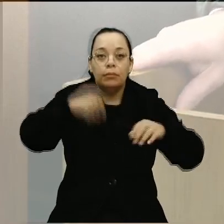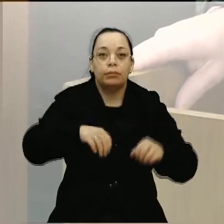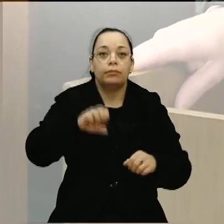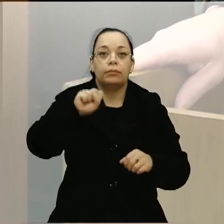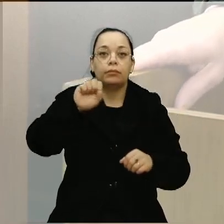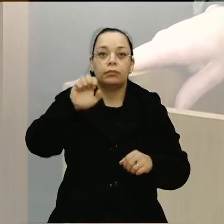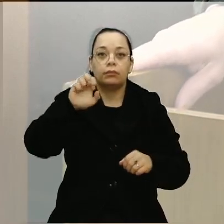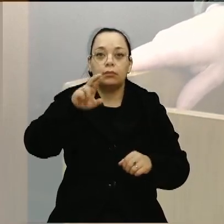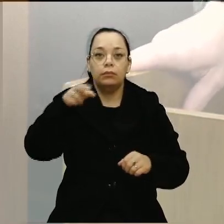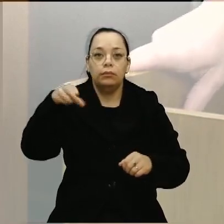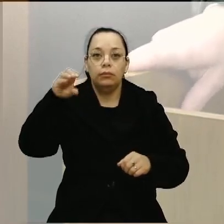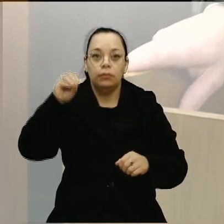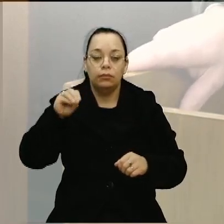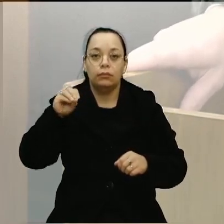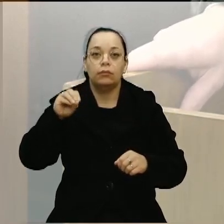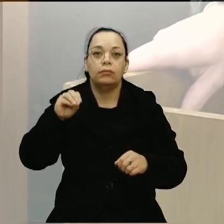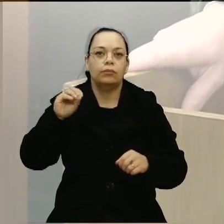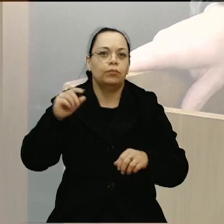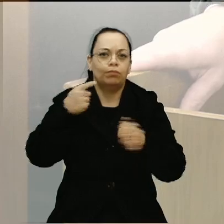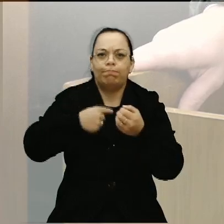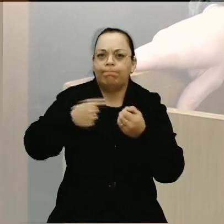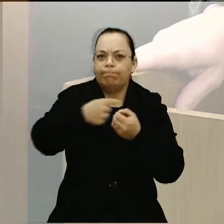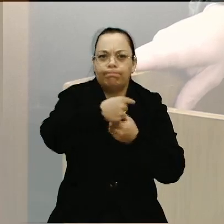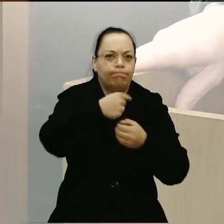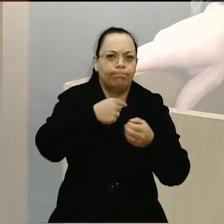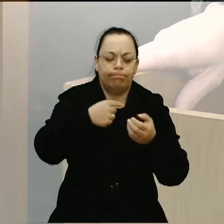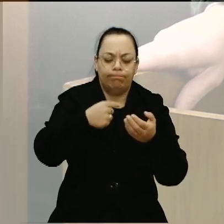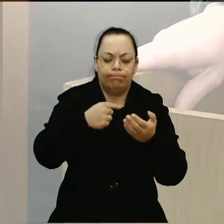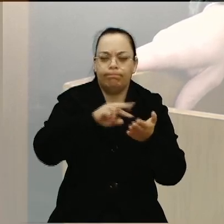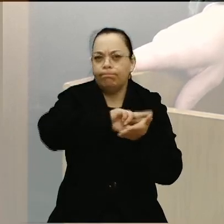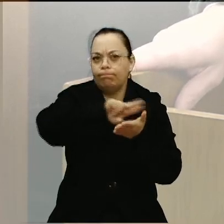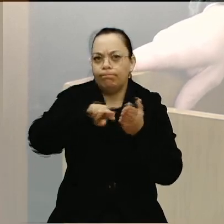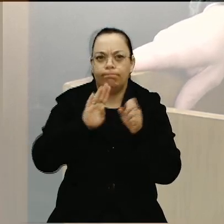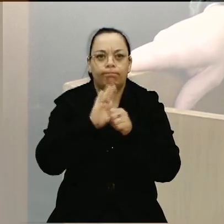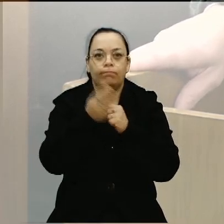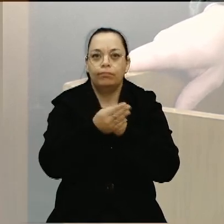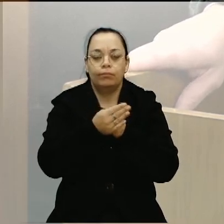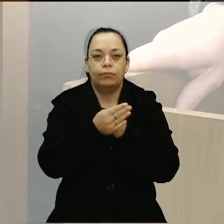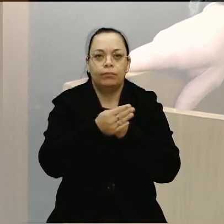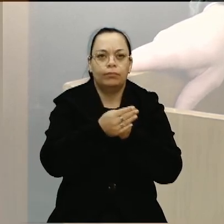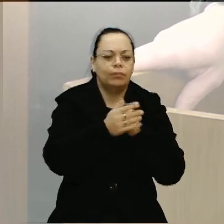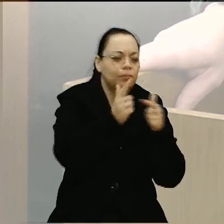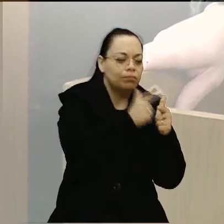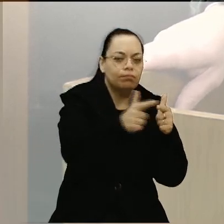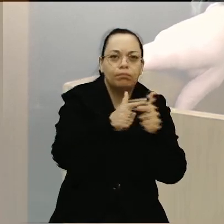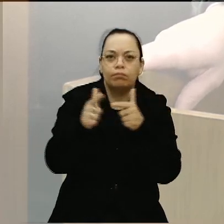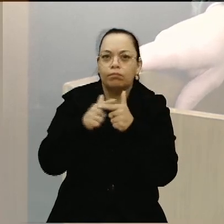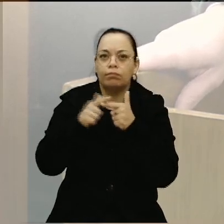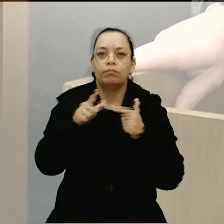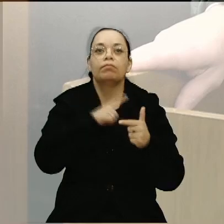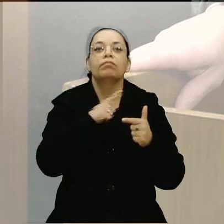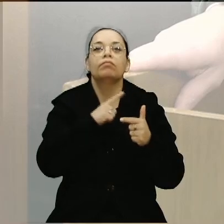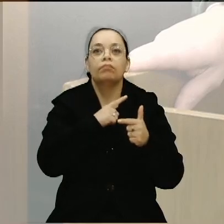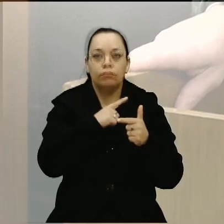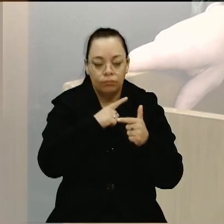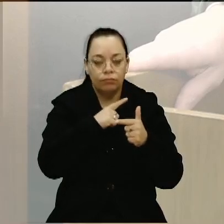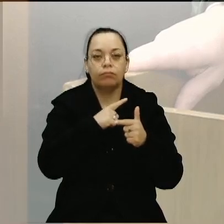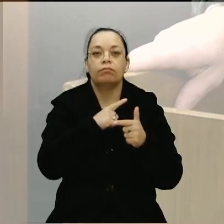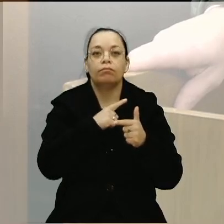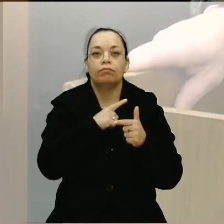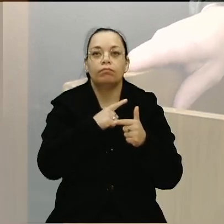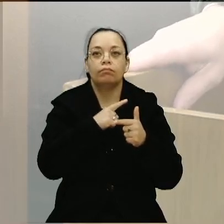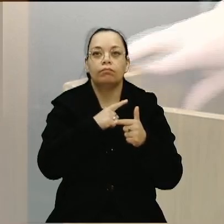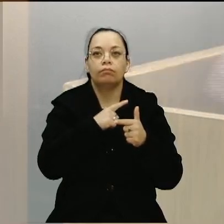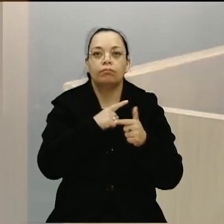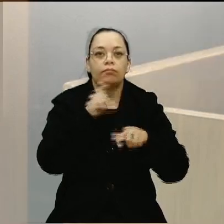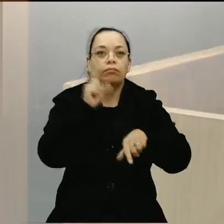Serrano, Balardim, Santa Bárbara. Então, com todo o transtorno que a cidade vem tendo, ainda não dá